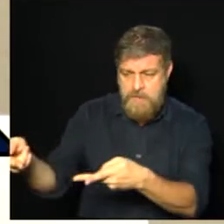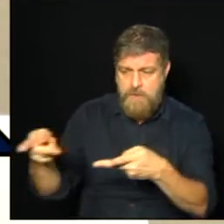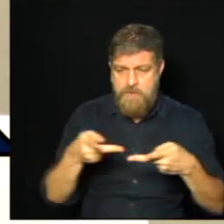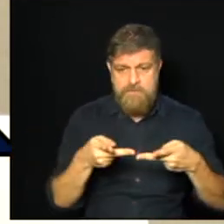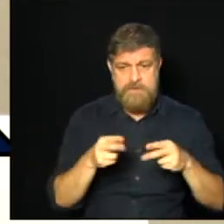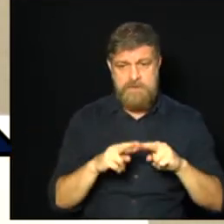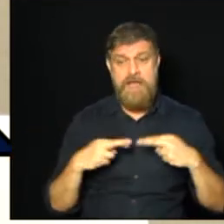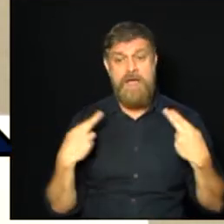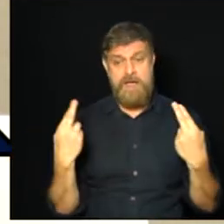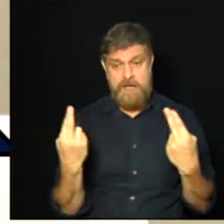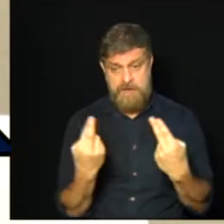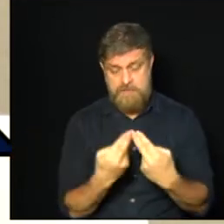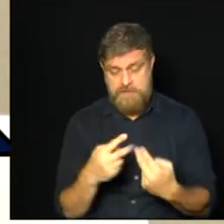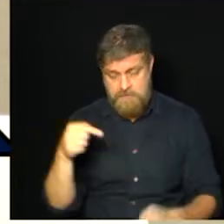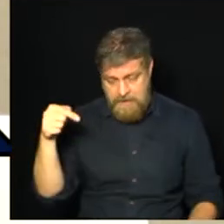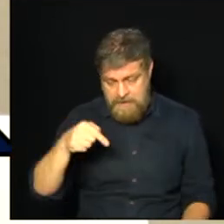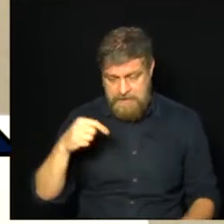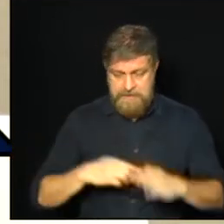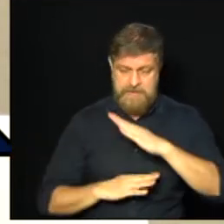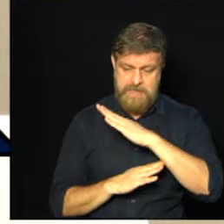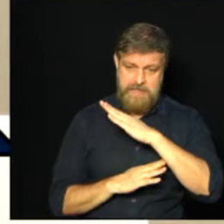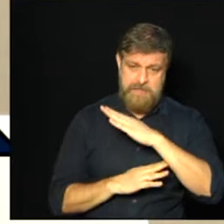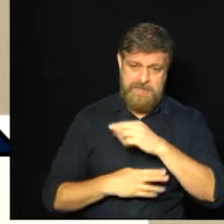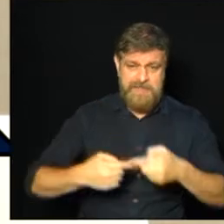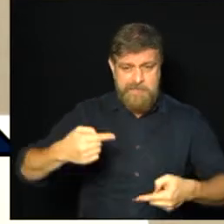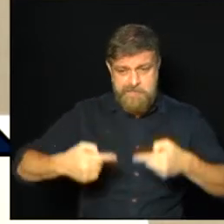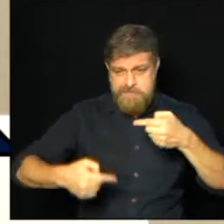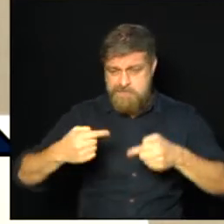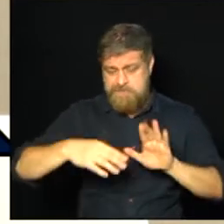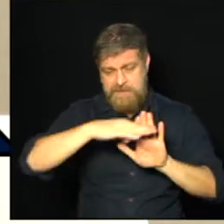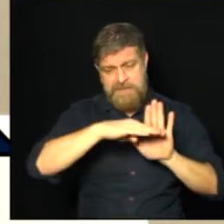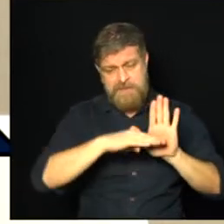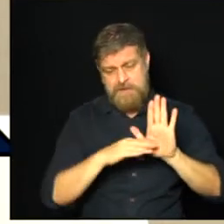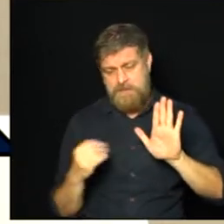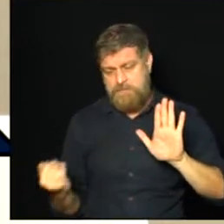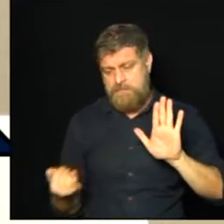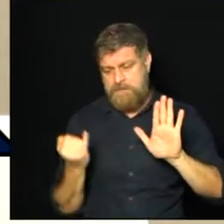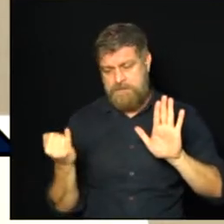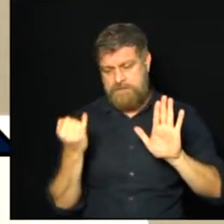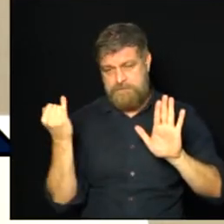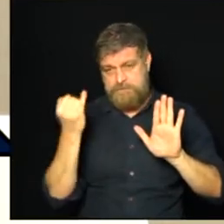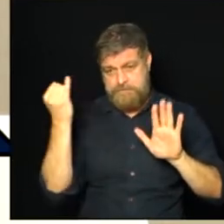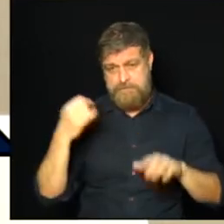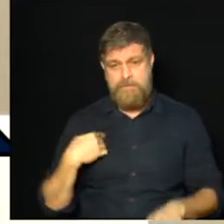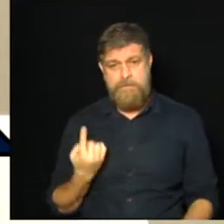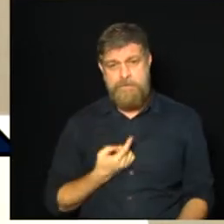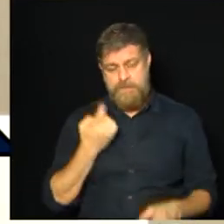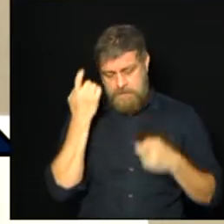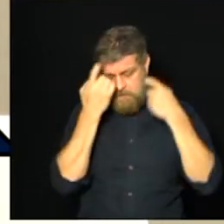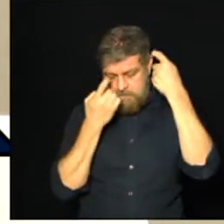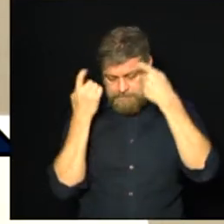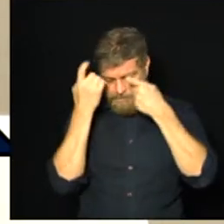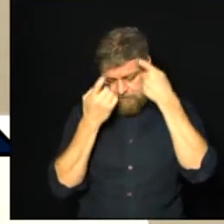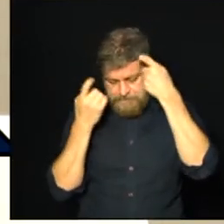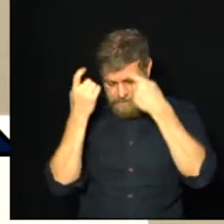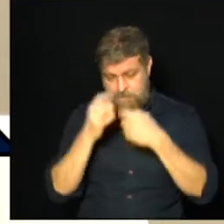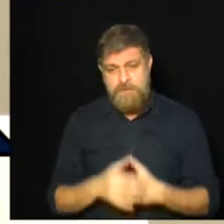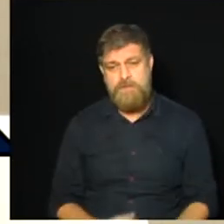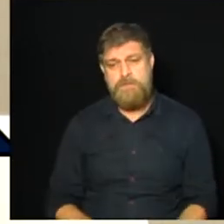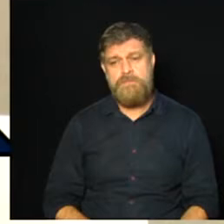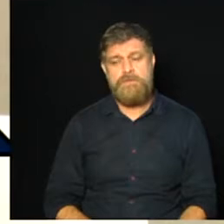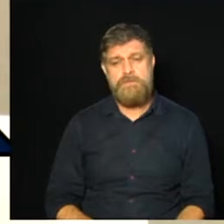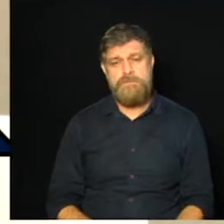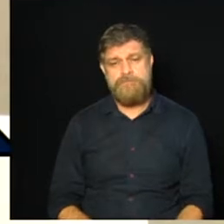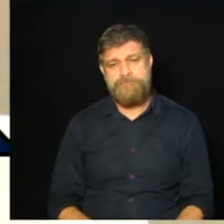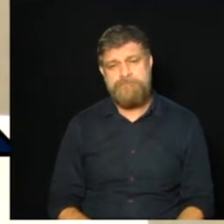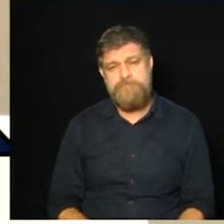por ter chamado para esse espaço essa importante pauta, que é uma pauta que nos preocupa bastante. É